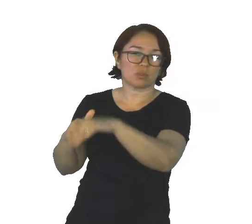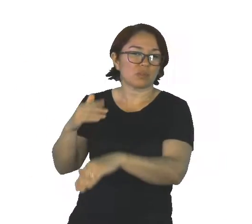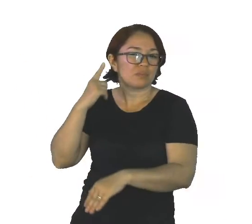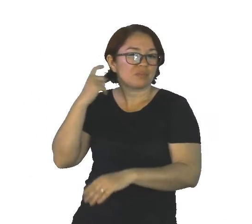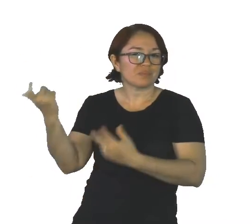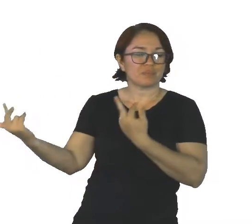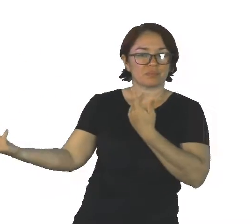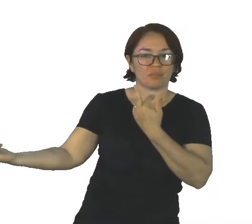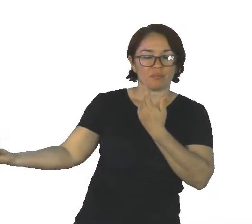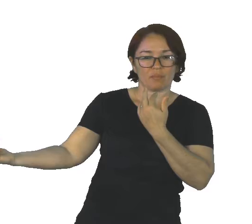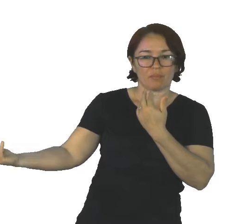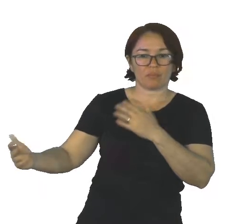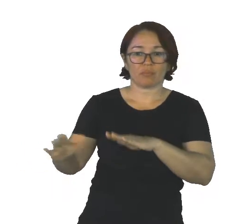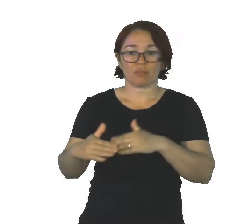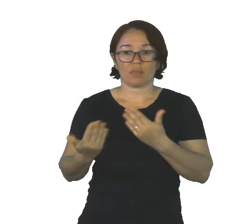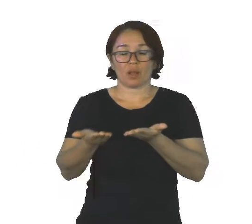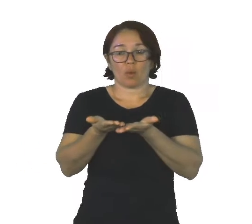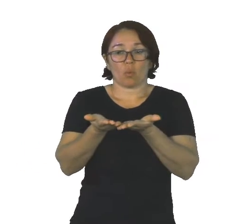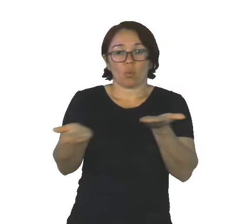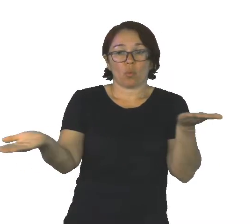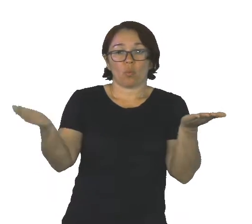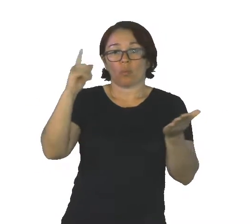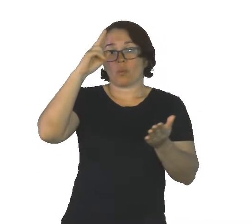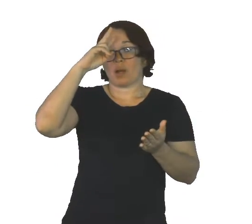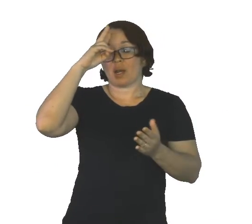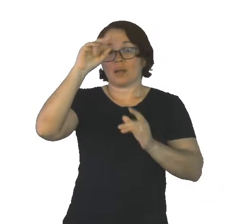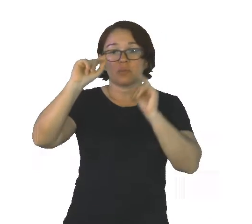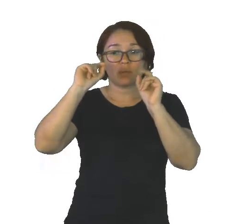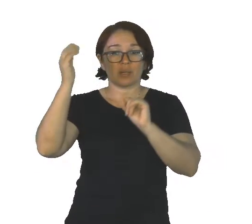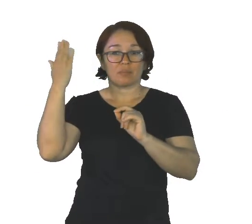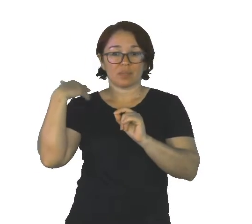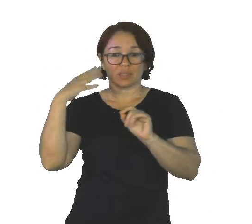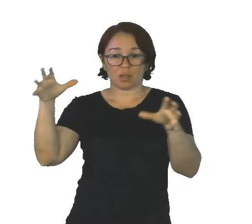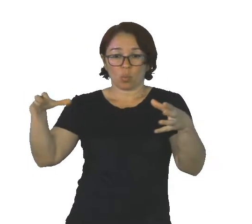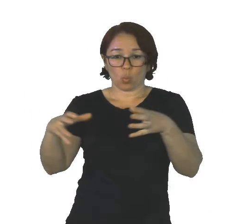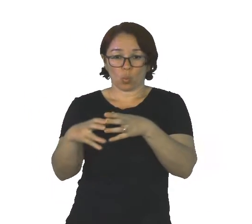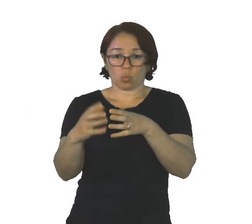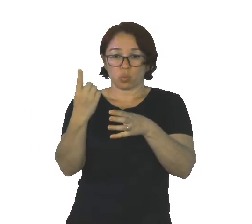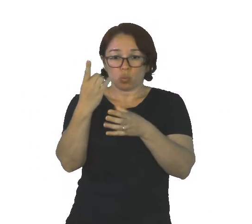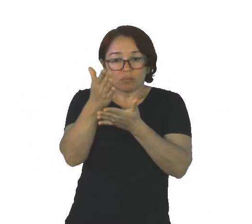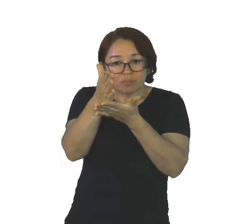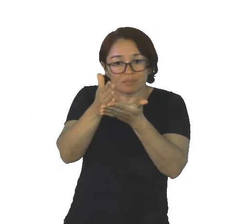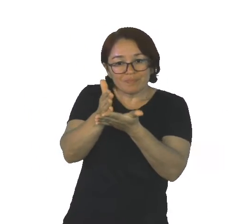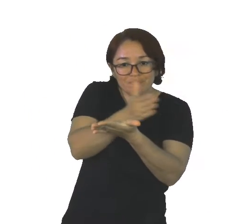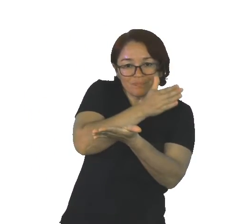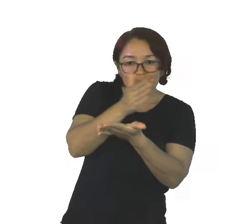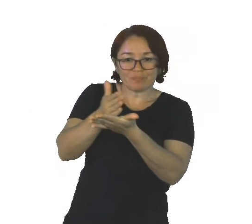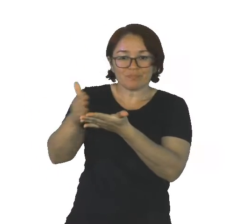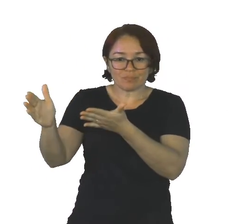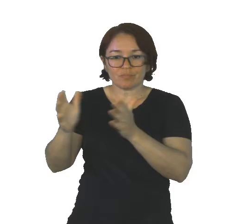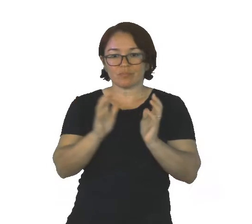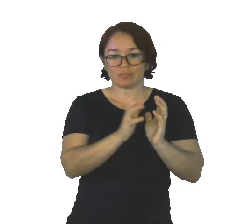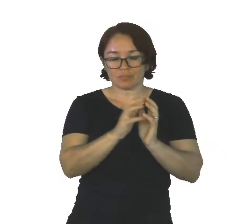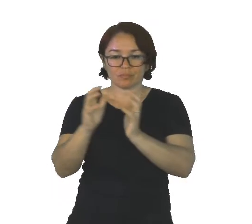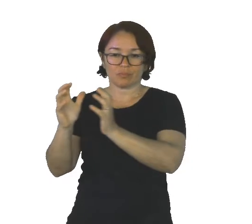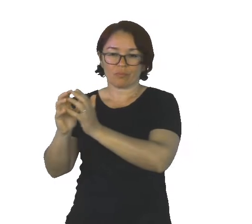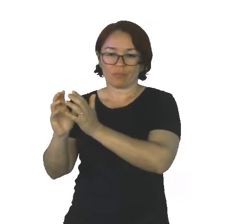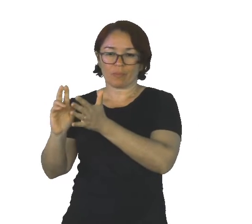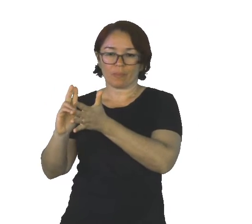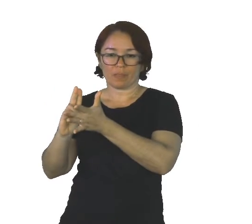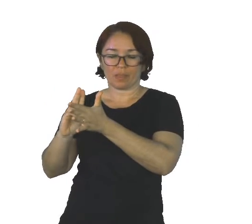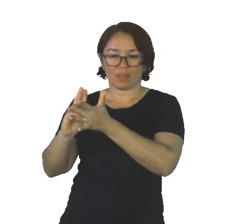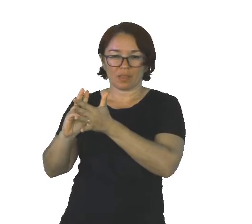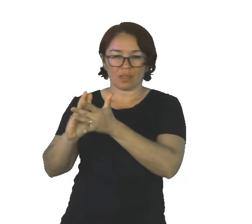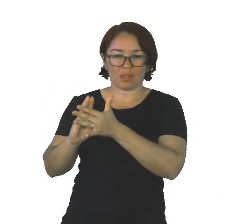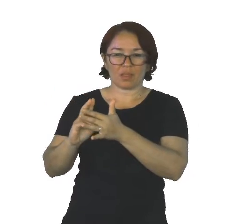em que a tribo deles se separou da tribo dos pacus. São tantos costumes, tantas práticas, vindas